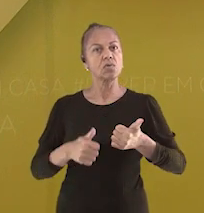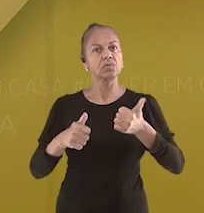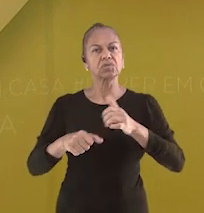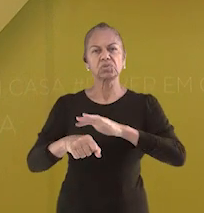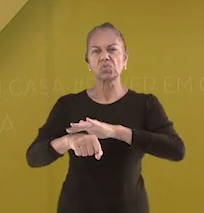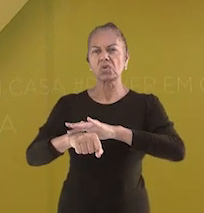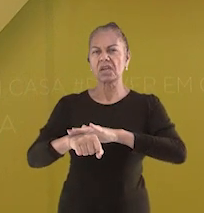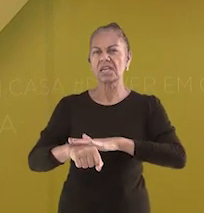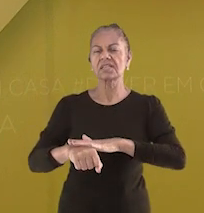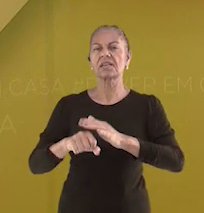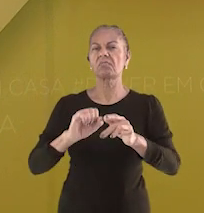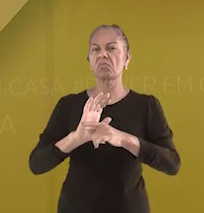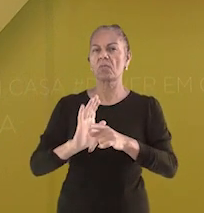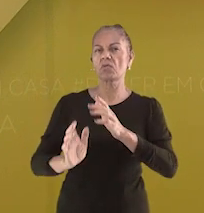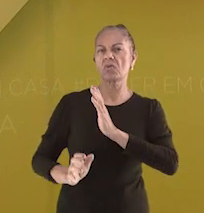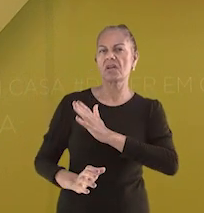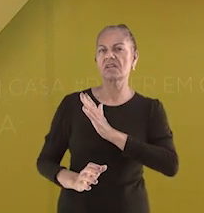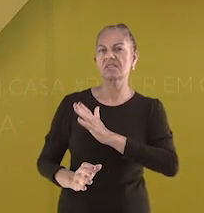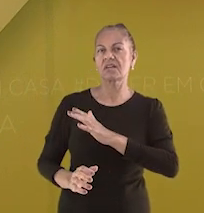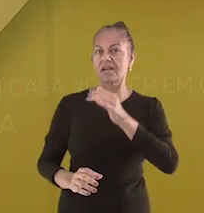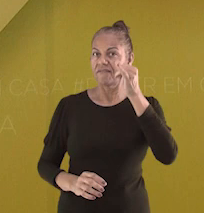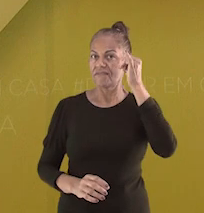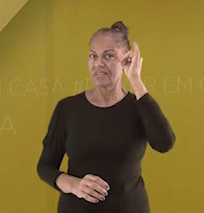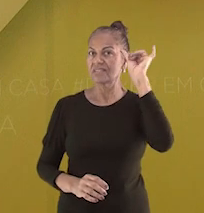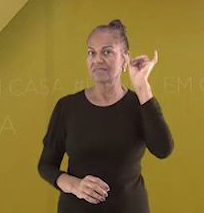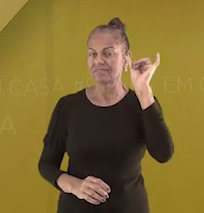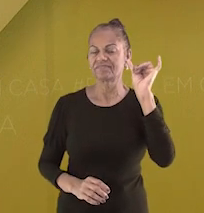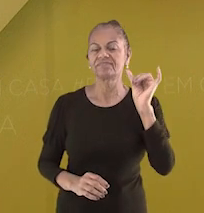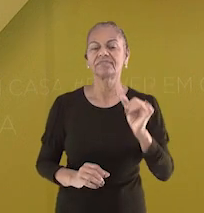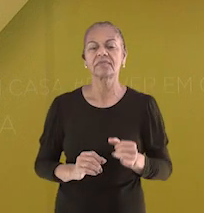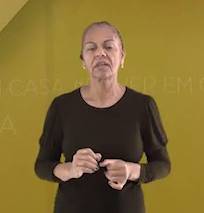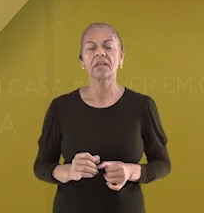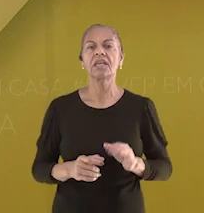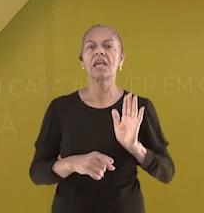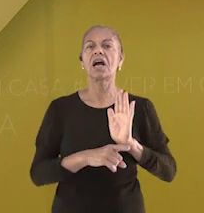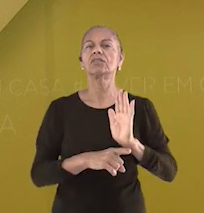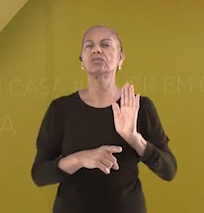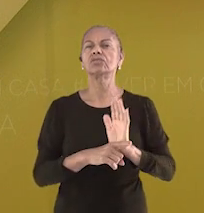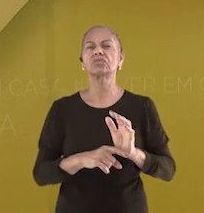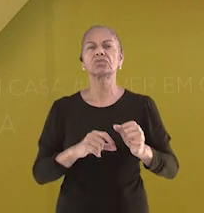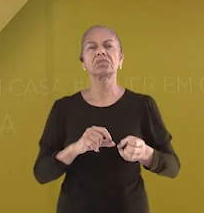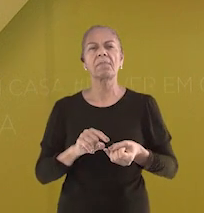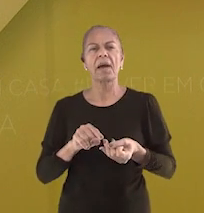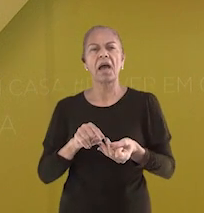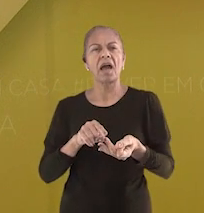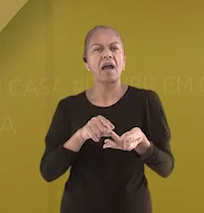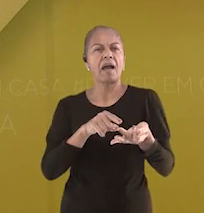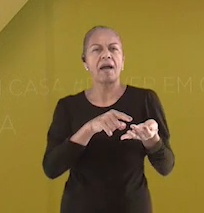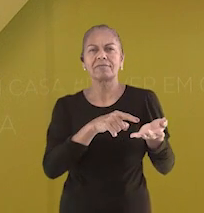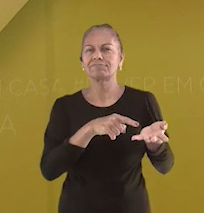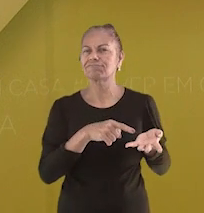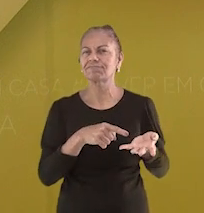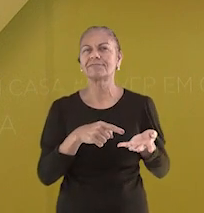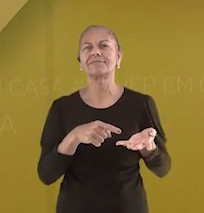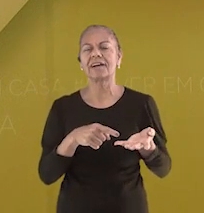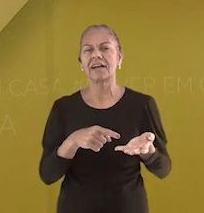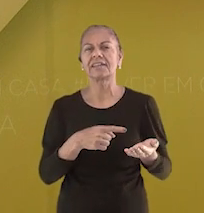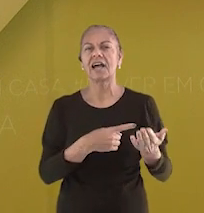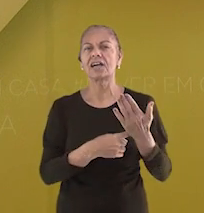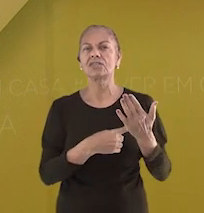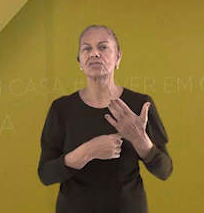doenças cardiovasculares. Contextualizamos diversos benefícios que vai além dos cardiovasculares, assim